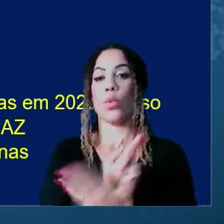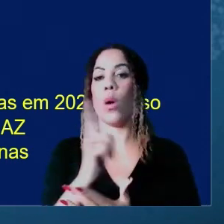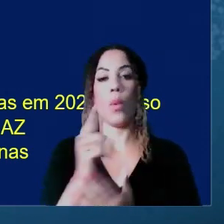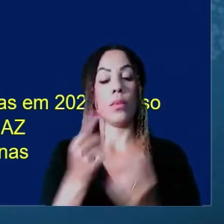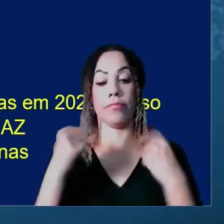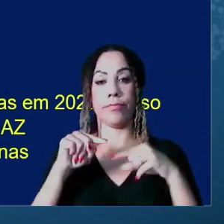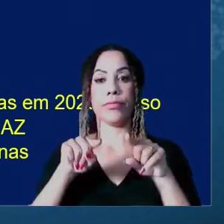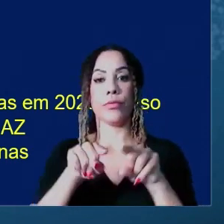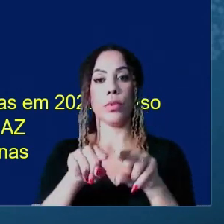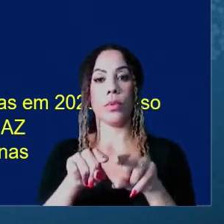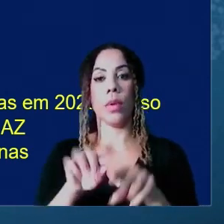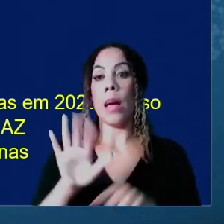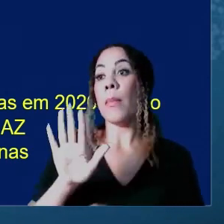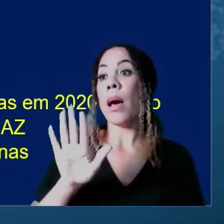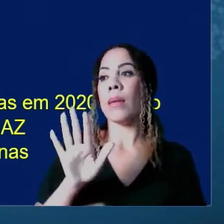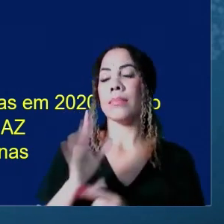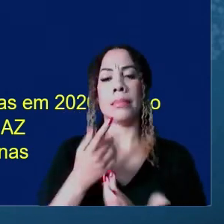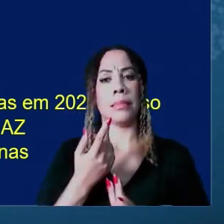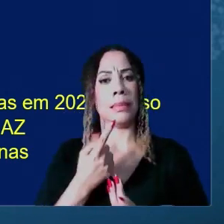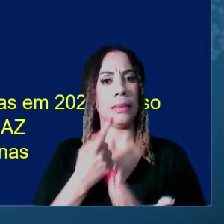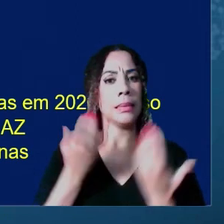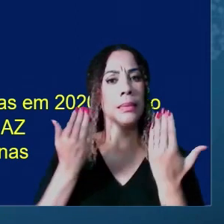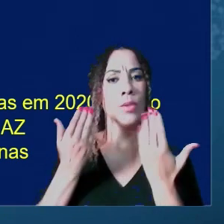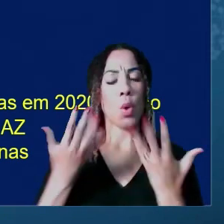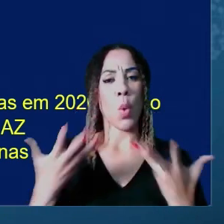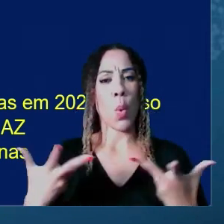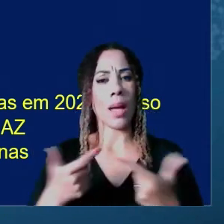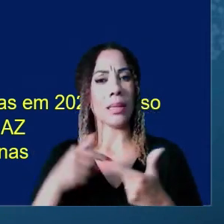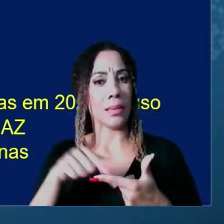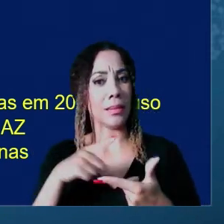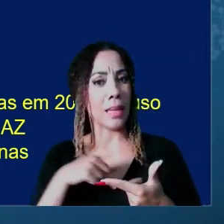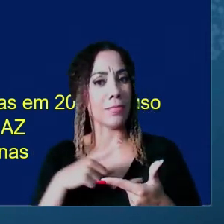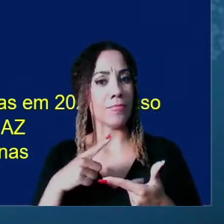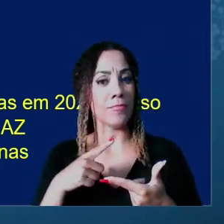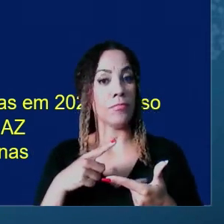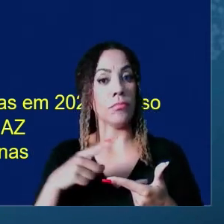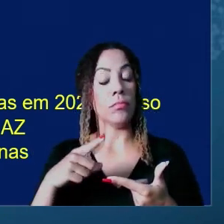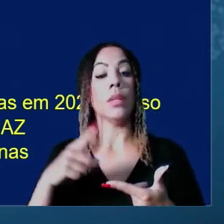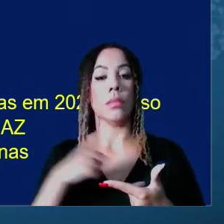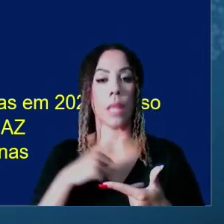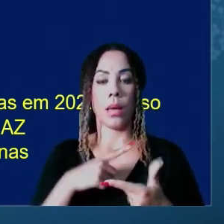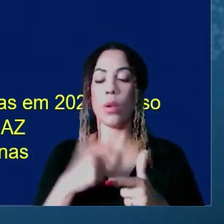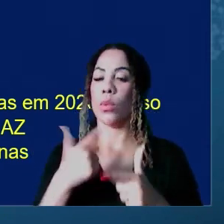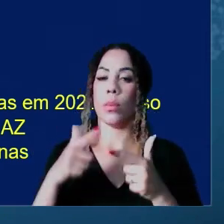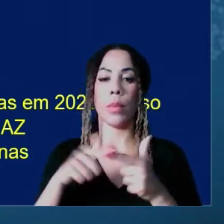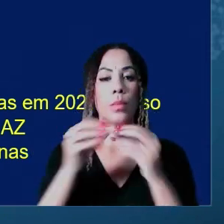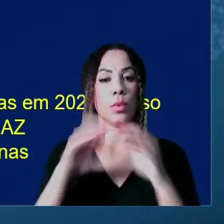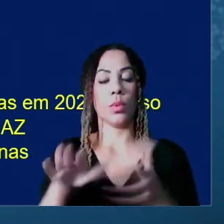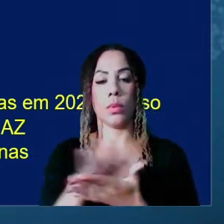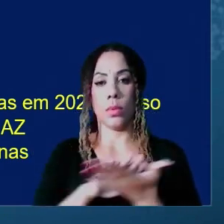pergunta-se, e a qualidade? Não, a qualidade não sofreu com isso, e a gente mostrou que essa evolução na metodologia